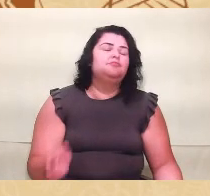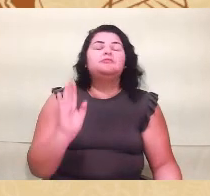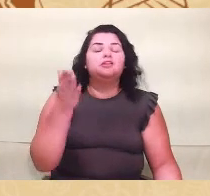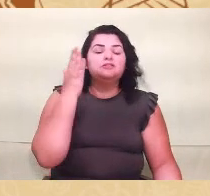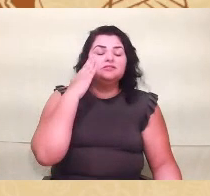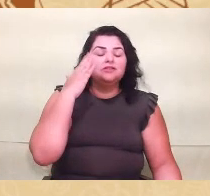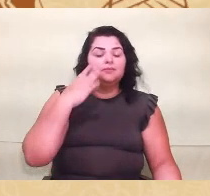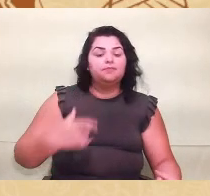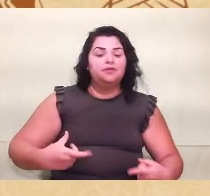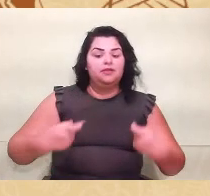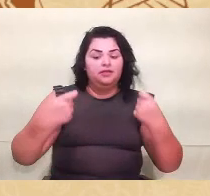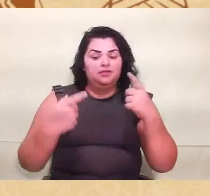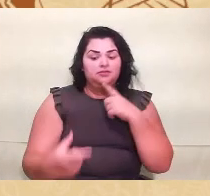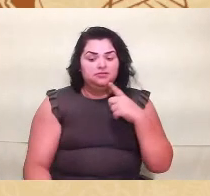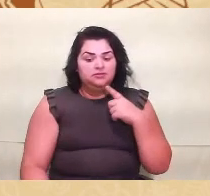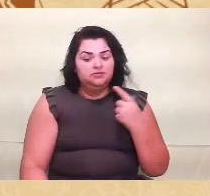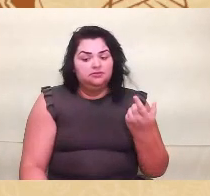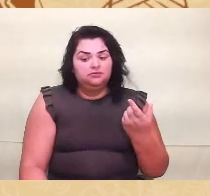nós fizemos guerras,